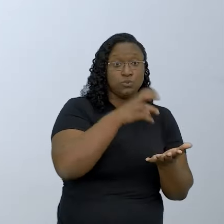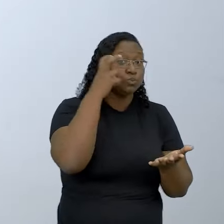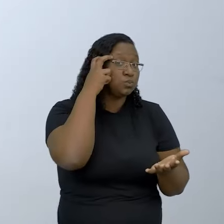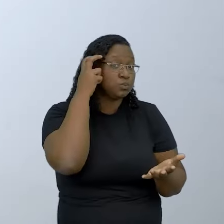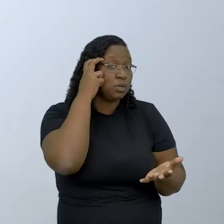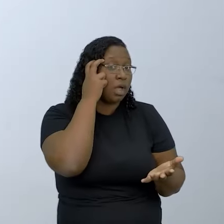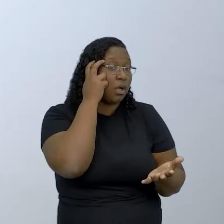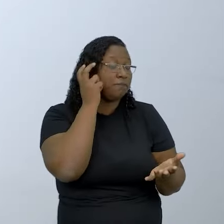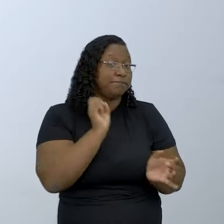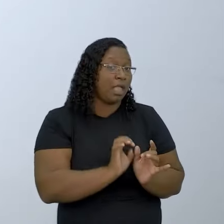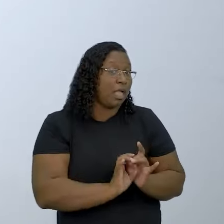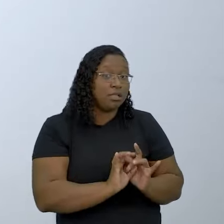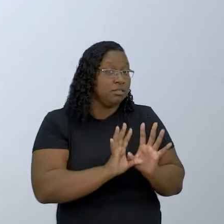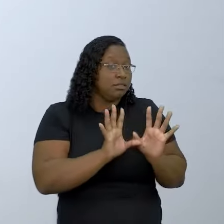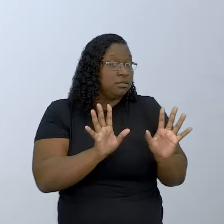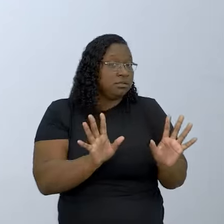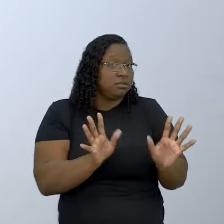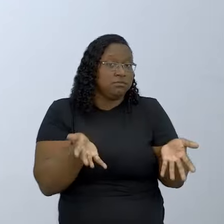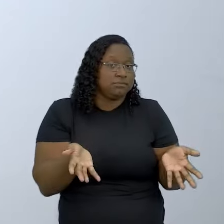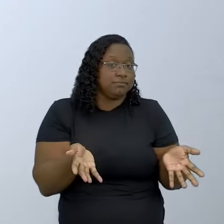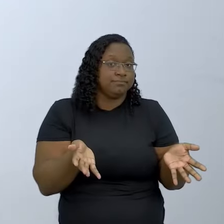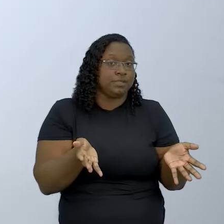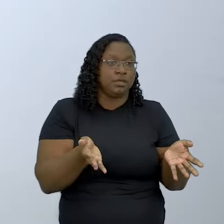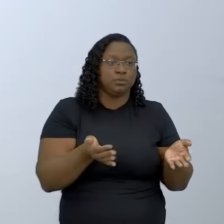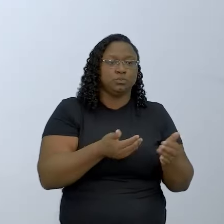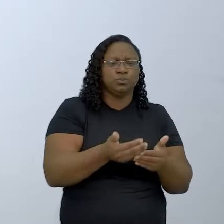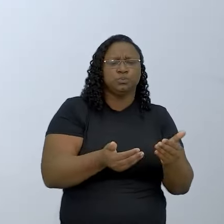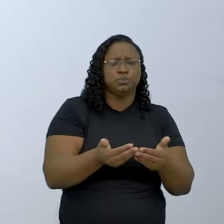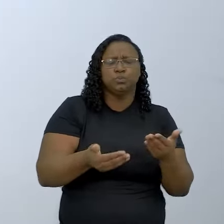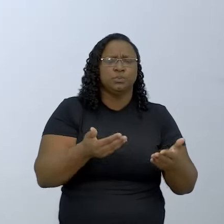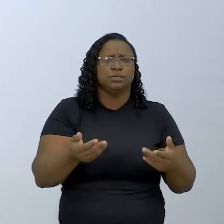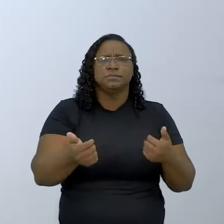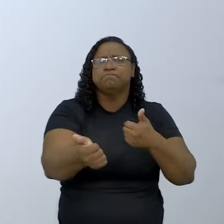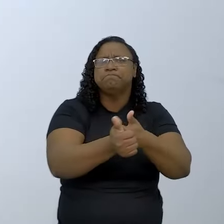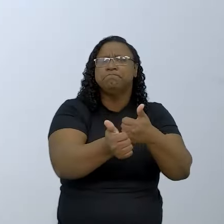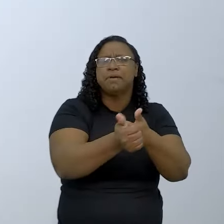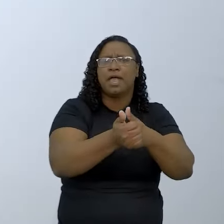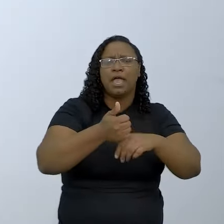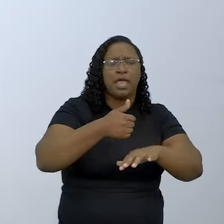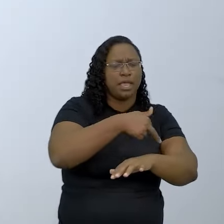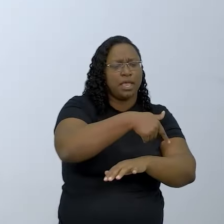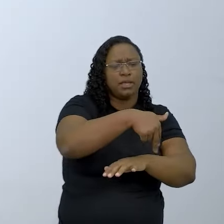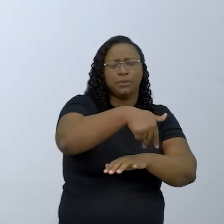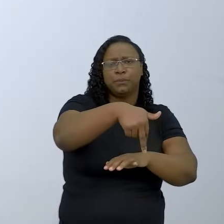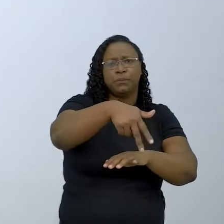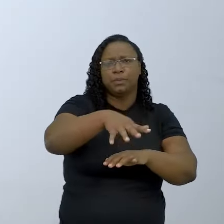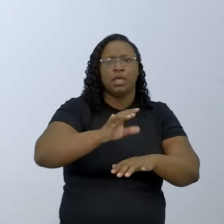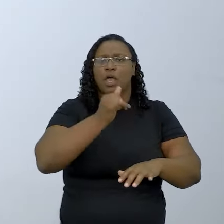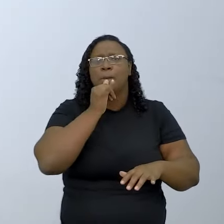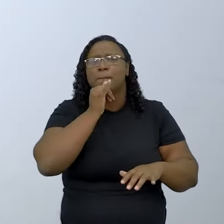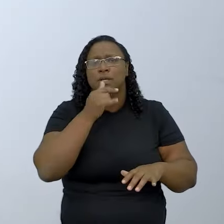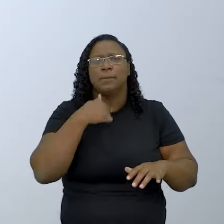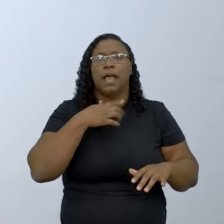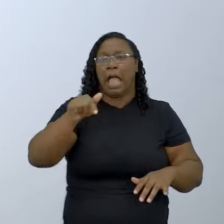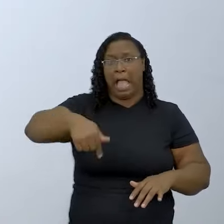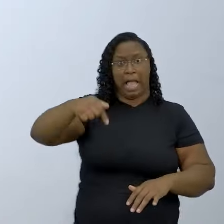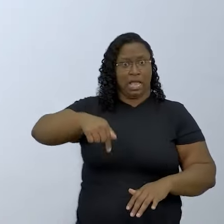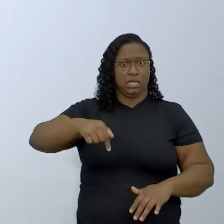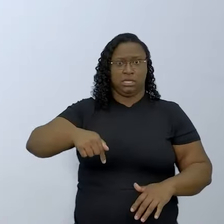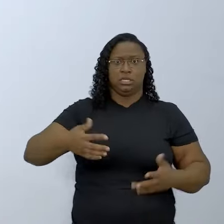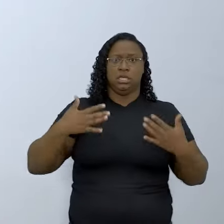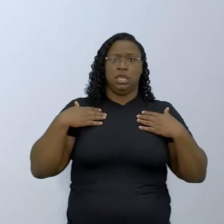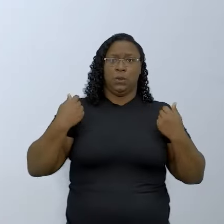público, não são coisas tão perto e tão próximas como andando. Por exemplo, aqui na EFAP, se eu sair andando, eu chego